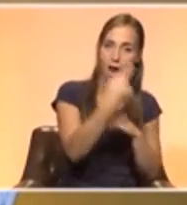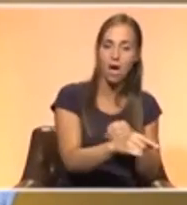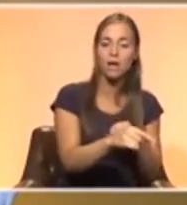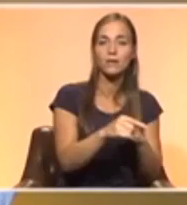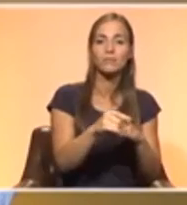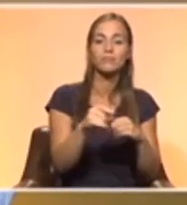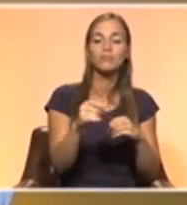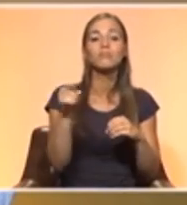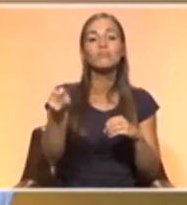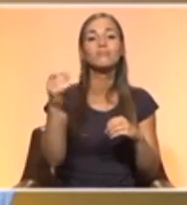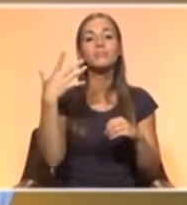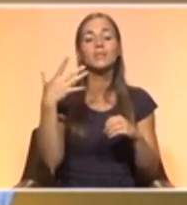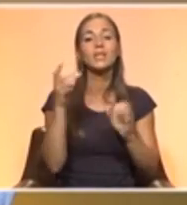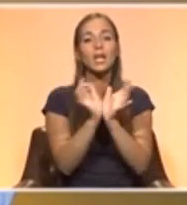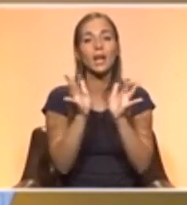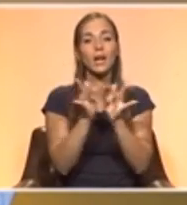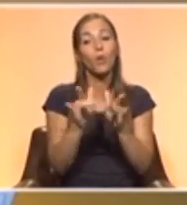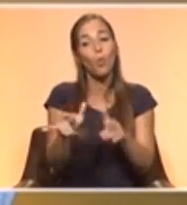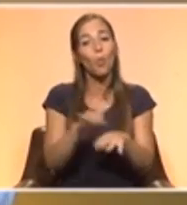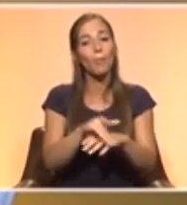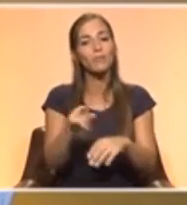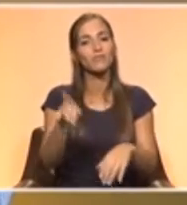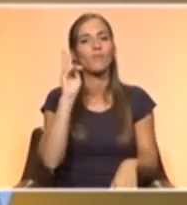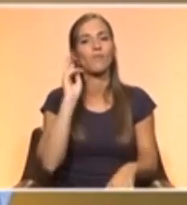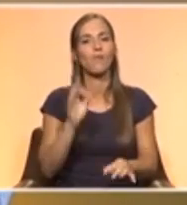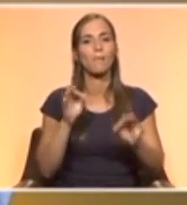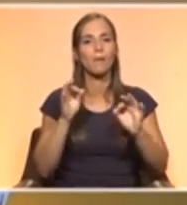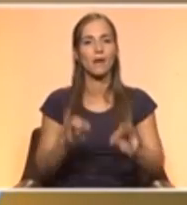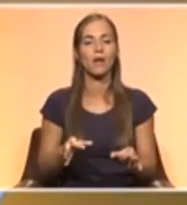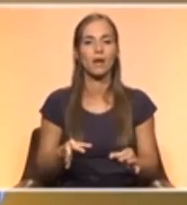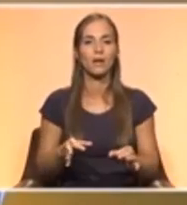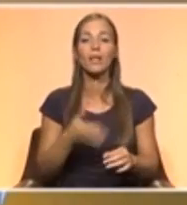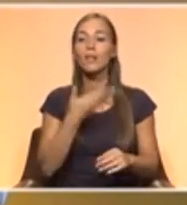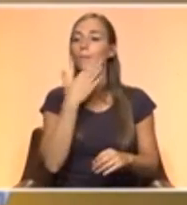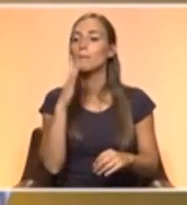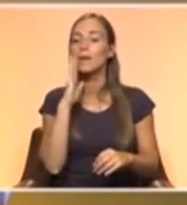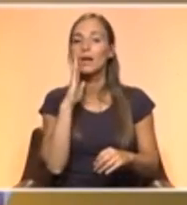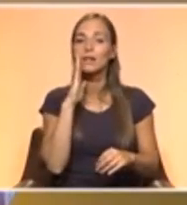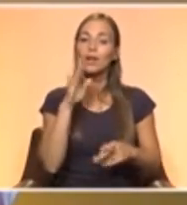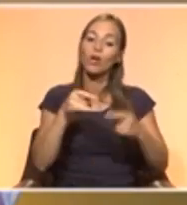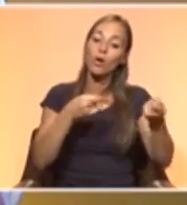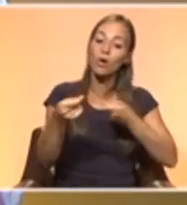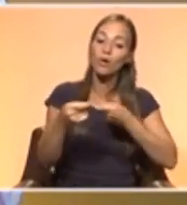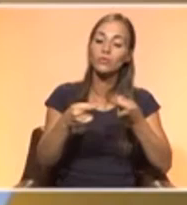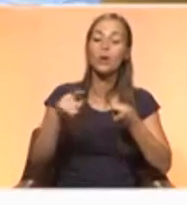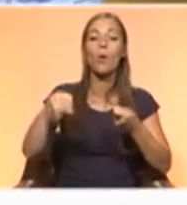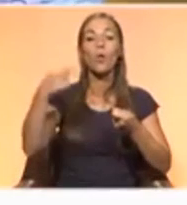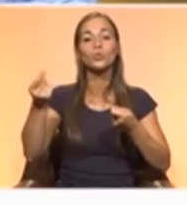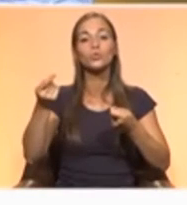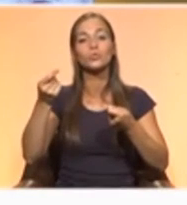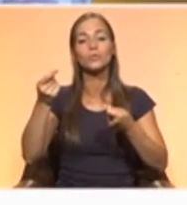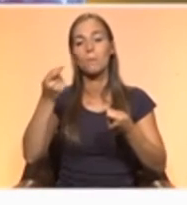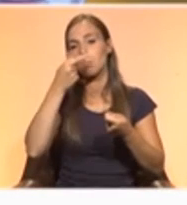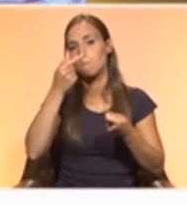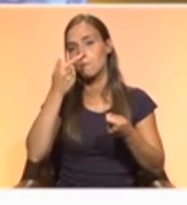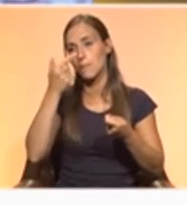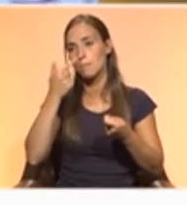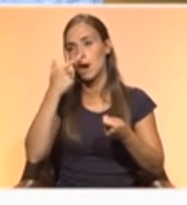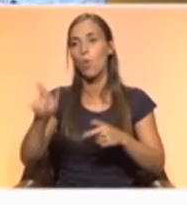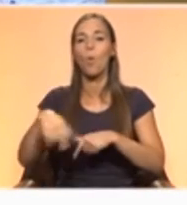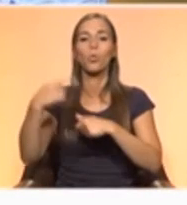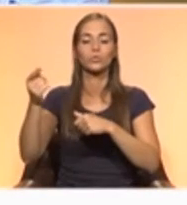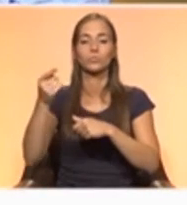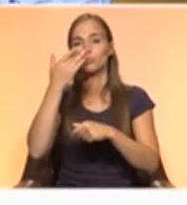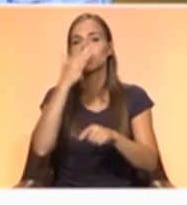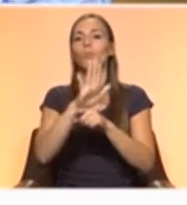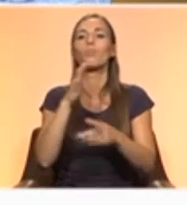website portanto só por isso vale a pena do negócio não é sim sim depende muito porque há negócios que vale a pena ter noutras noutras plataformas de p exatamente um restaurante apesar de